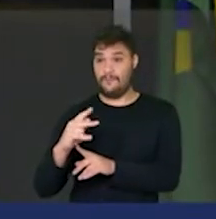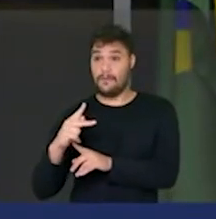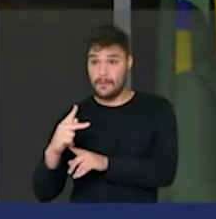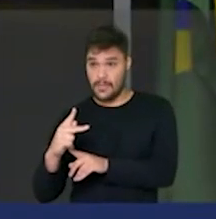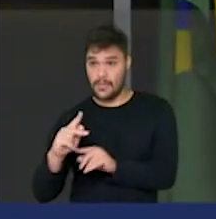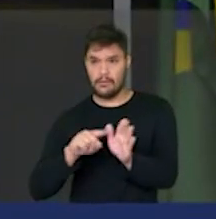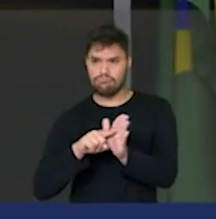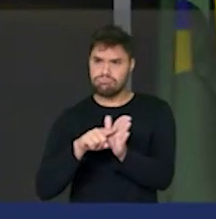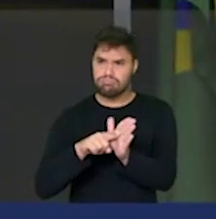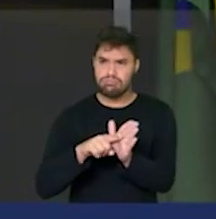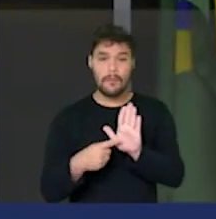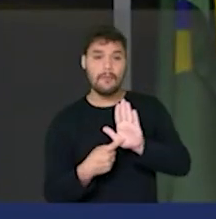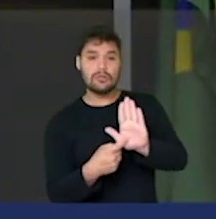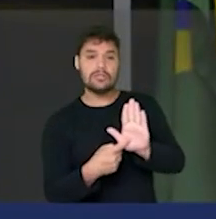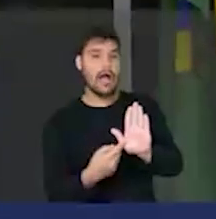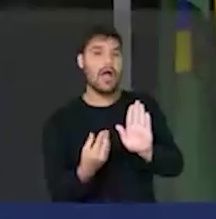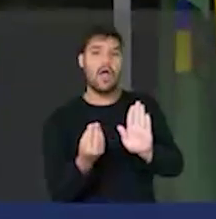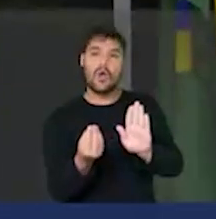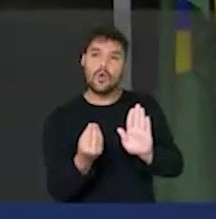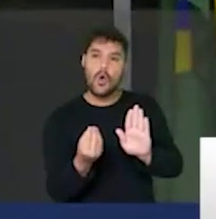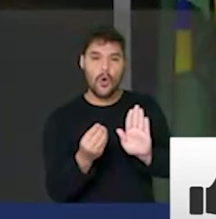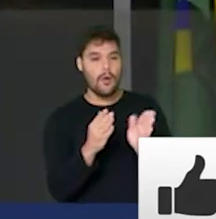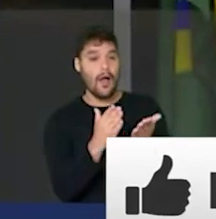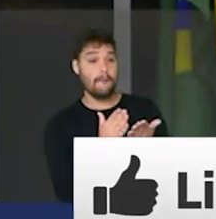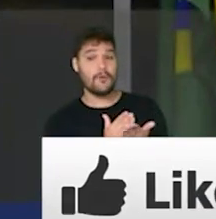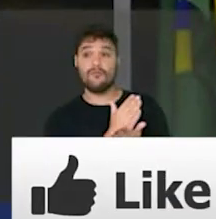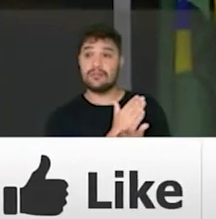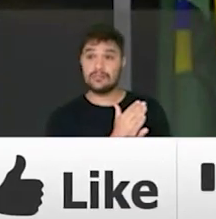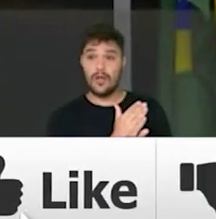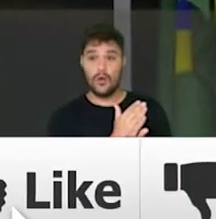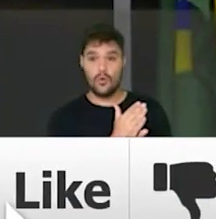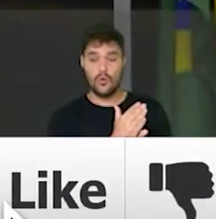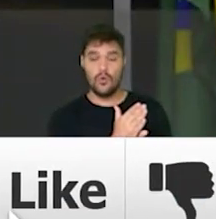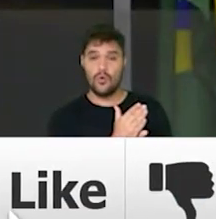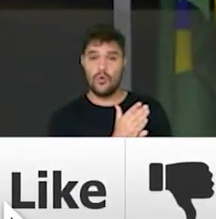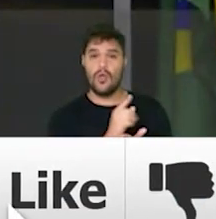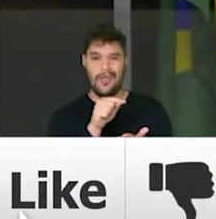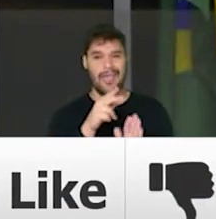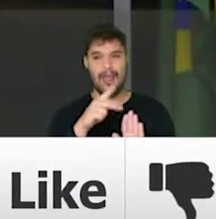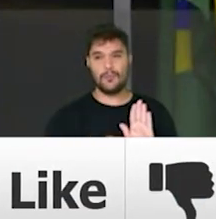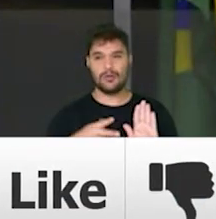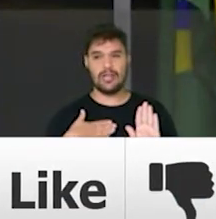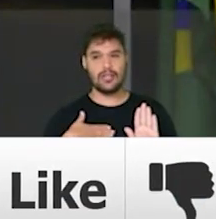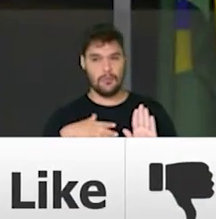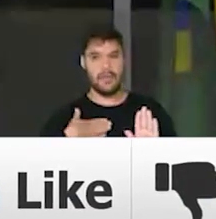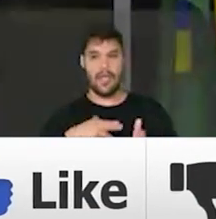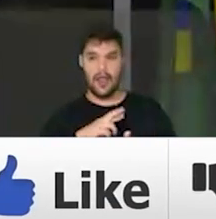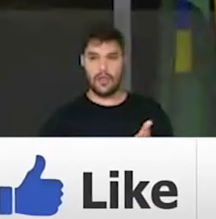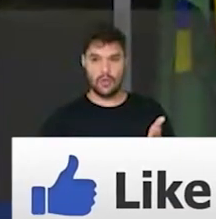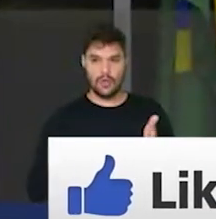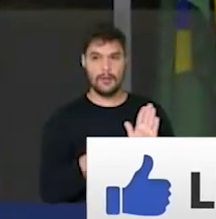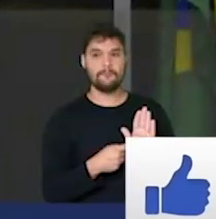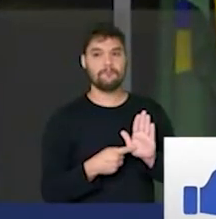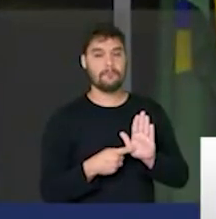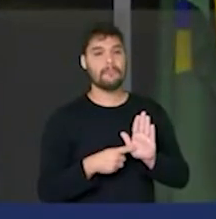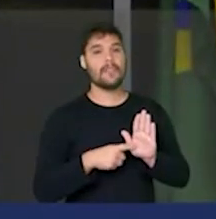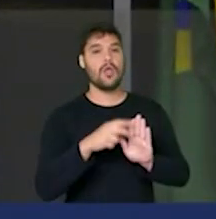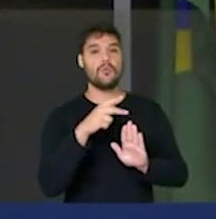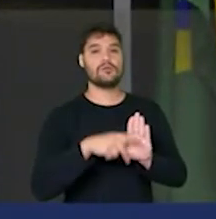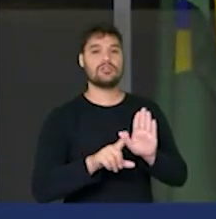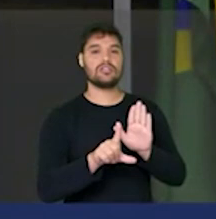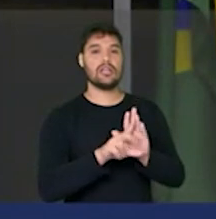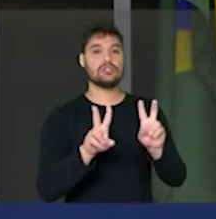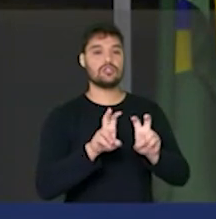para mostrar qual seria o impacto da aprovação do que até então era um projeto de minha relatoria, projeto de